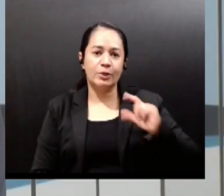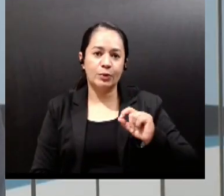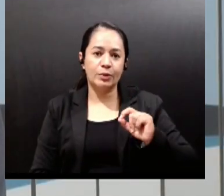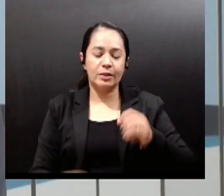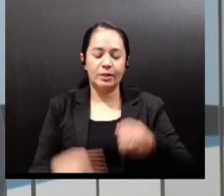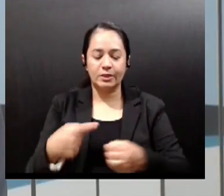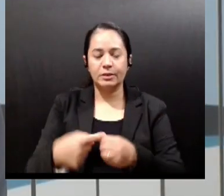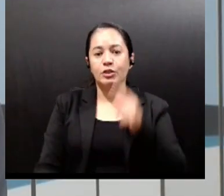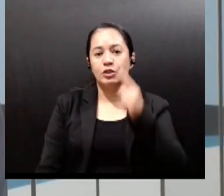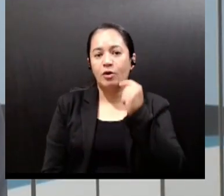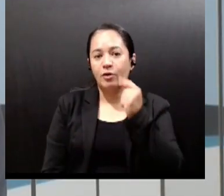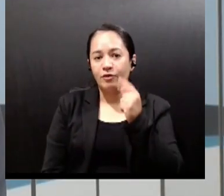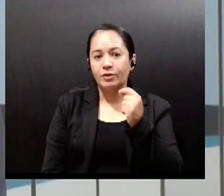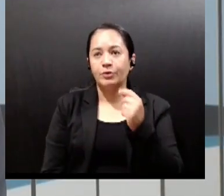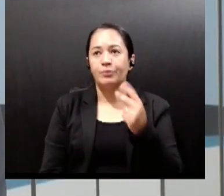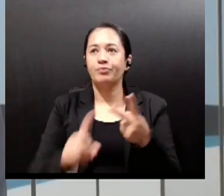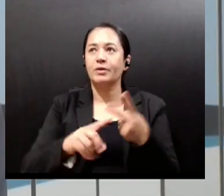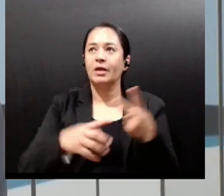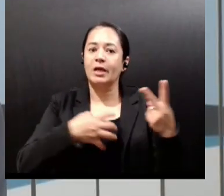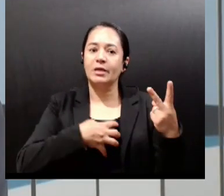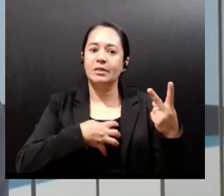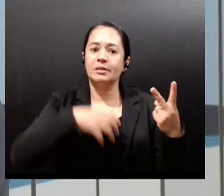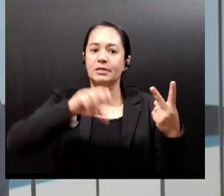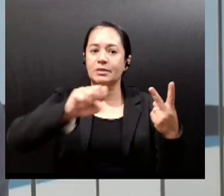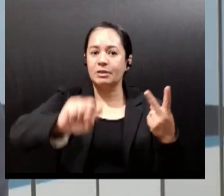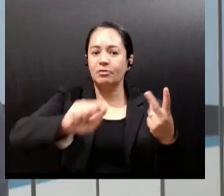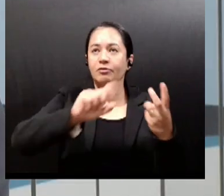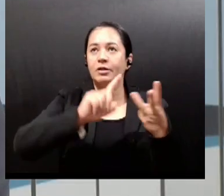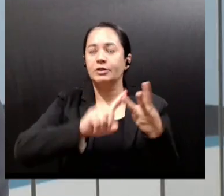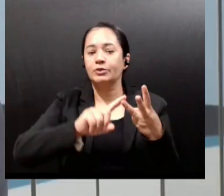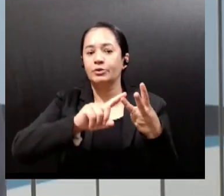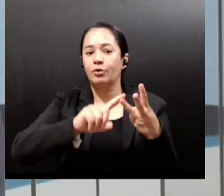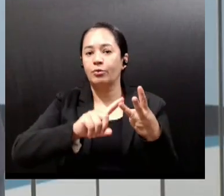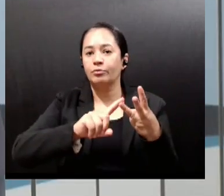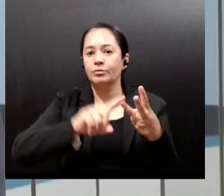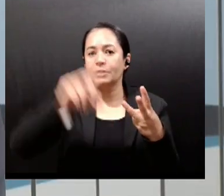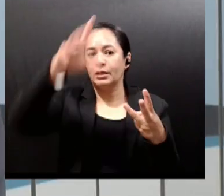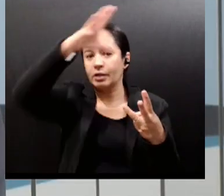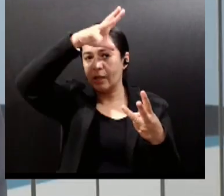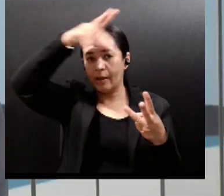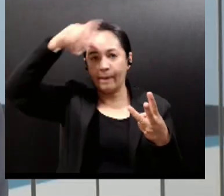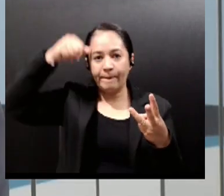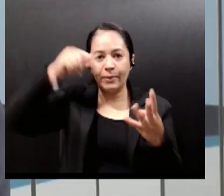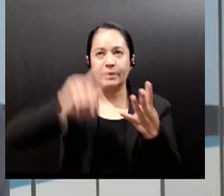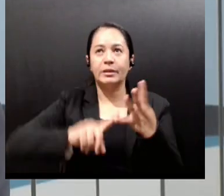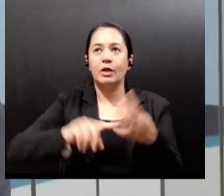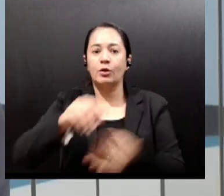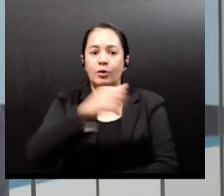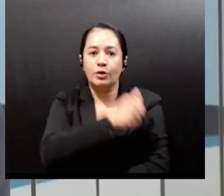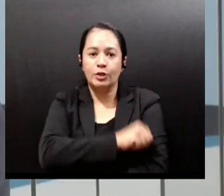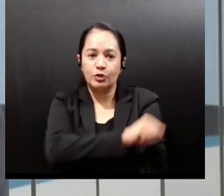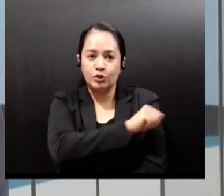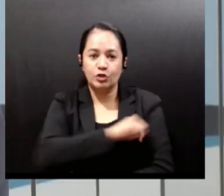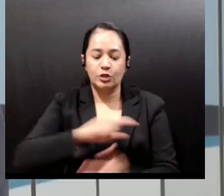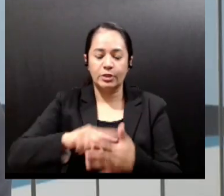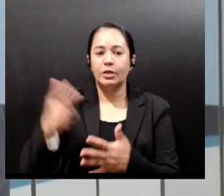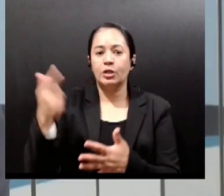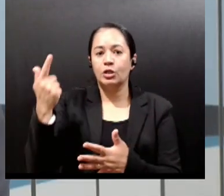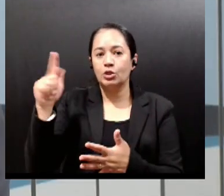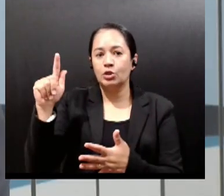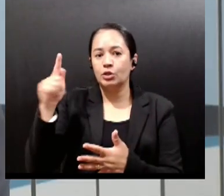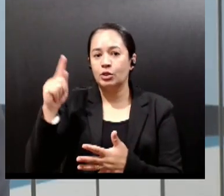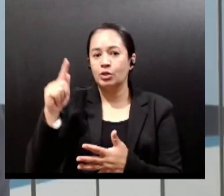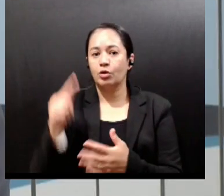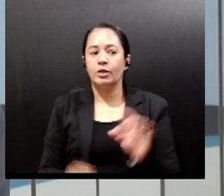em Salvador, em Manaus, Rio de Janeiro e Goiânia. Cada um com regulamentações,